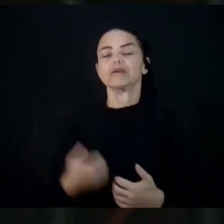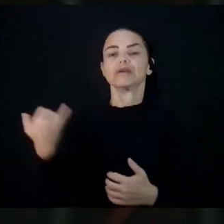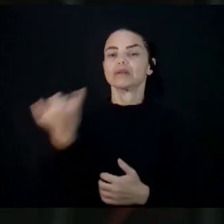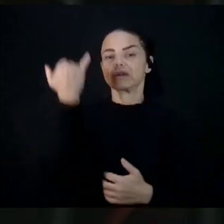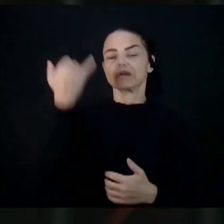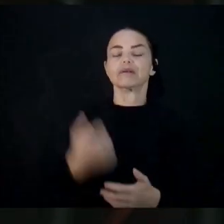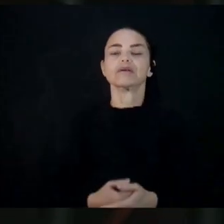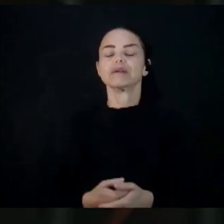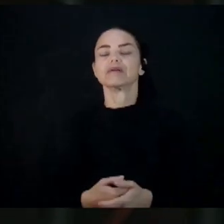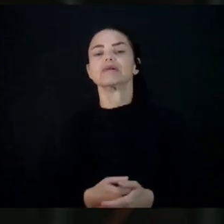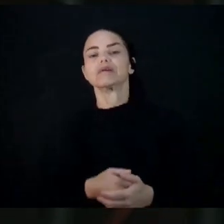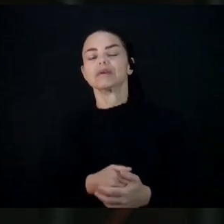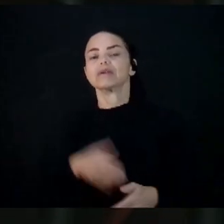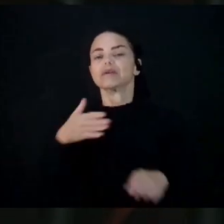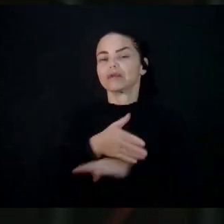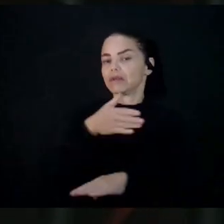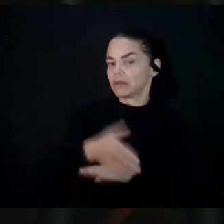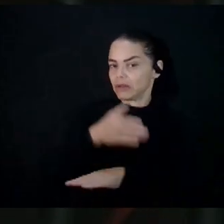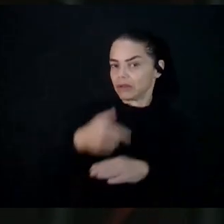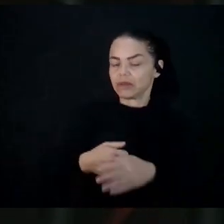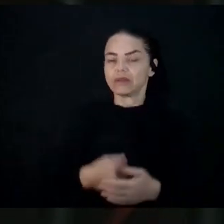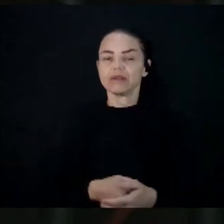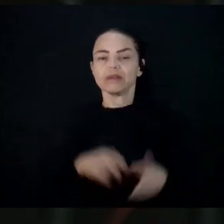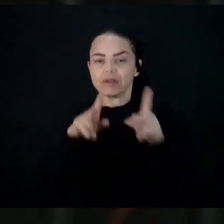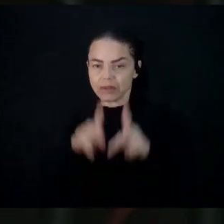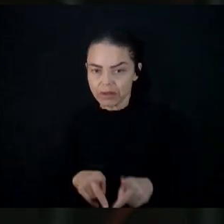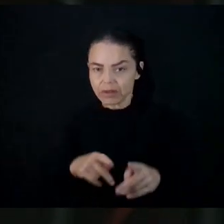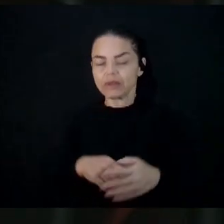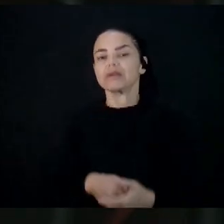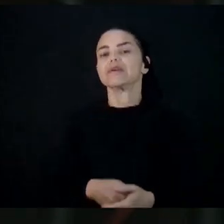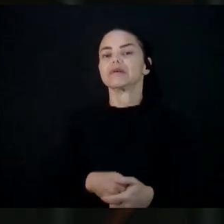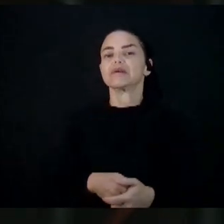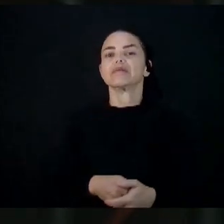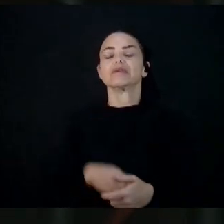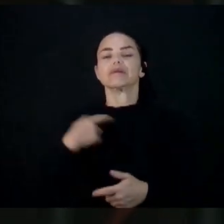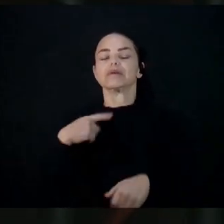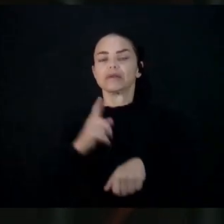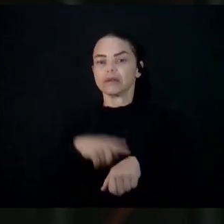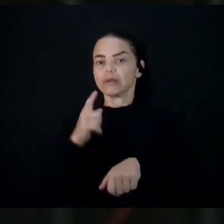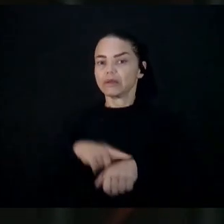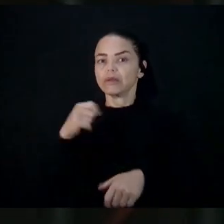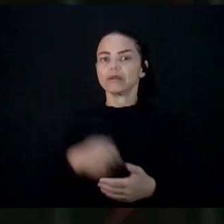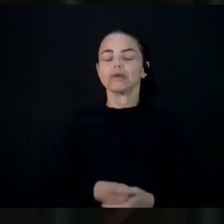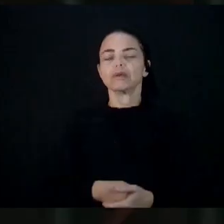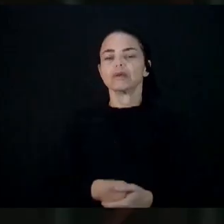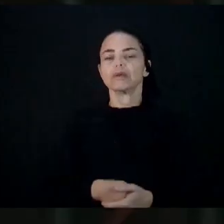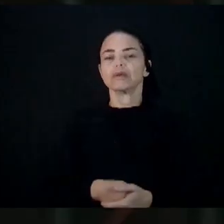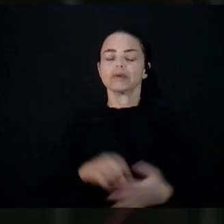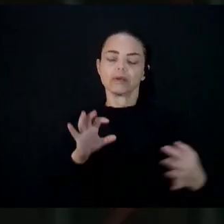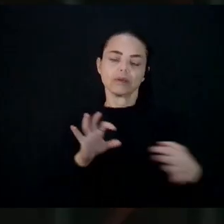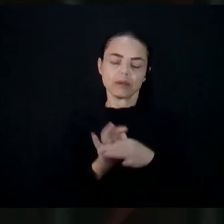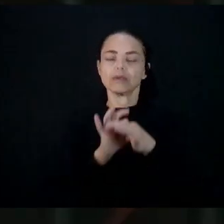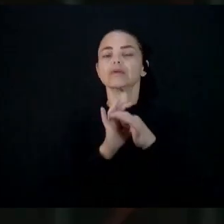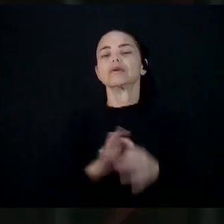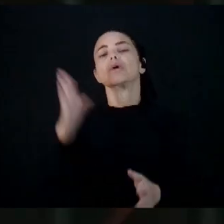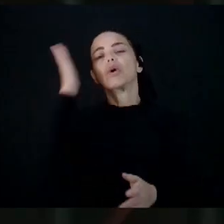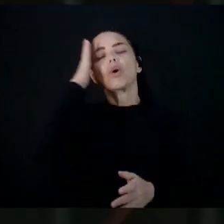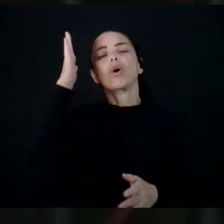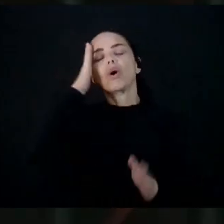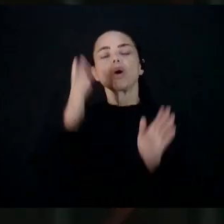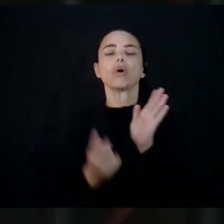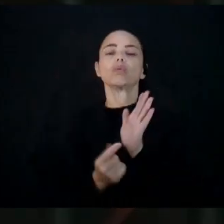instrumento de participação popular, que é um momento que você vai se conectar, vai entender as